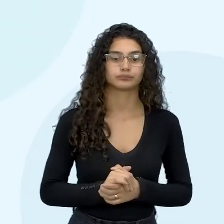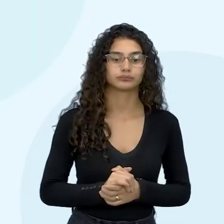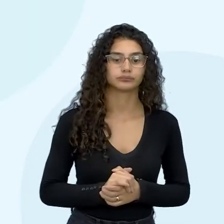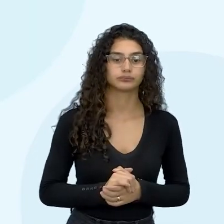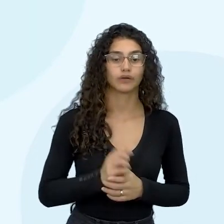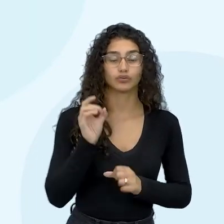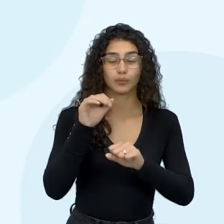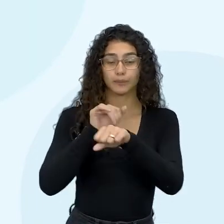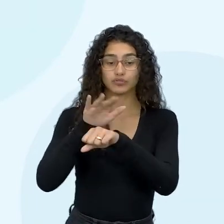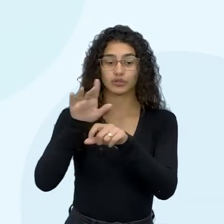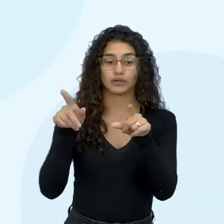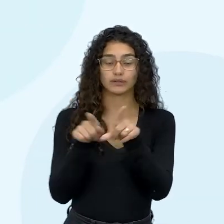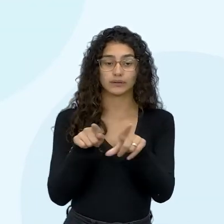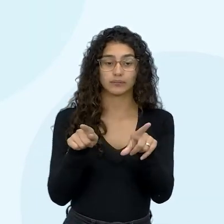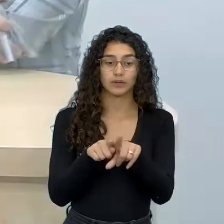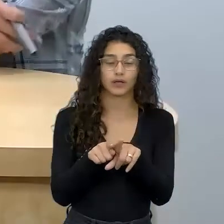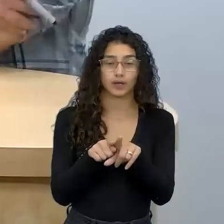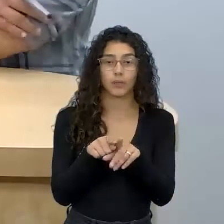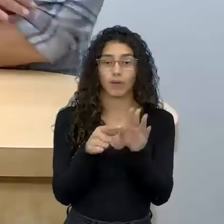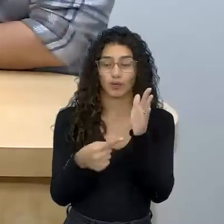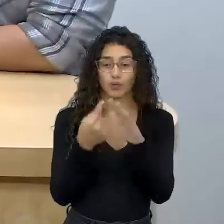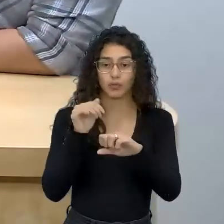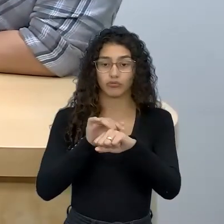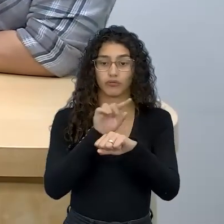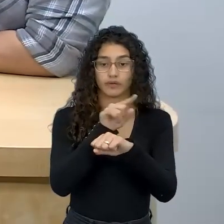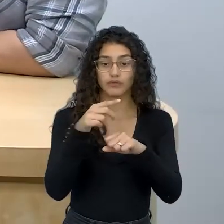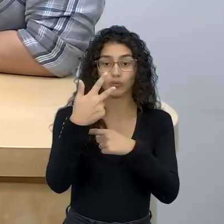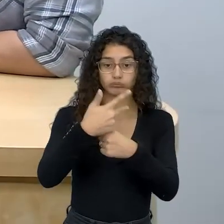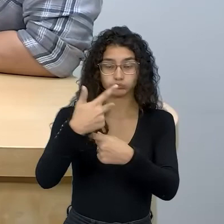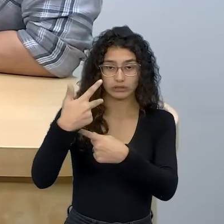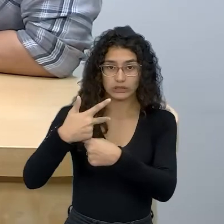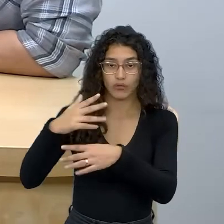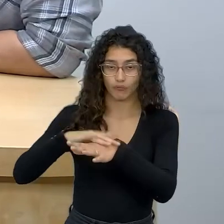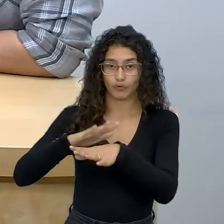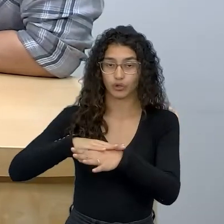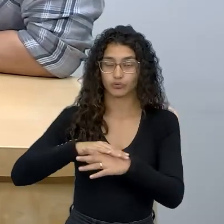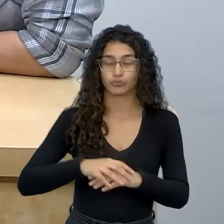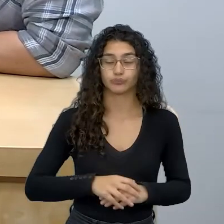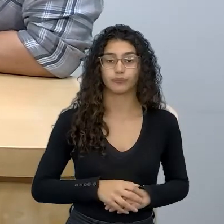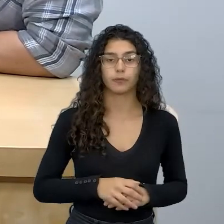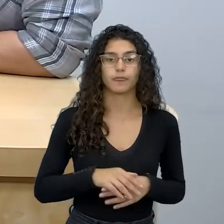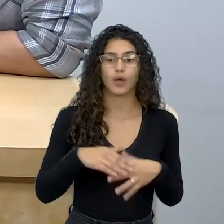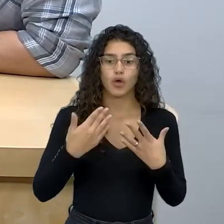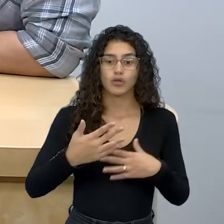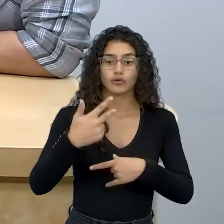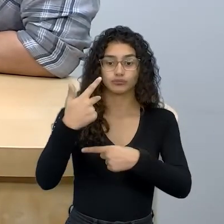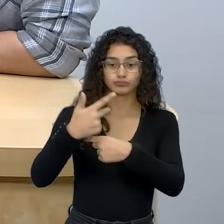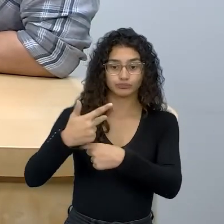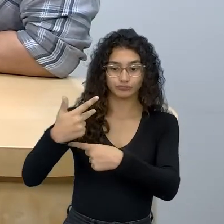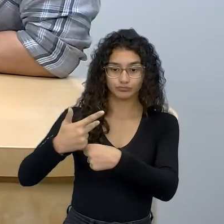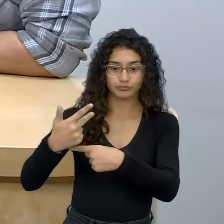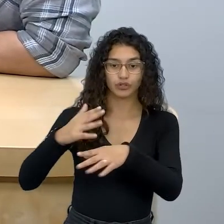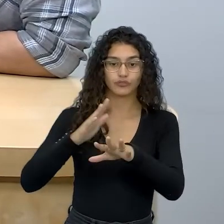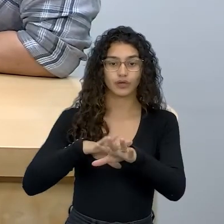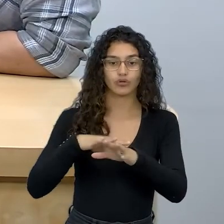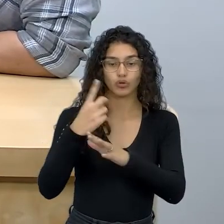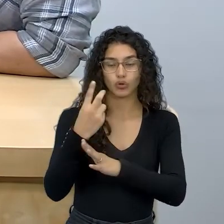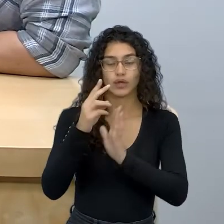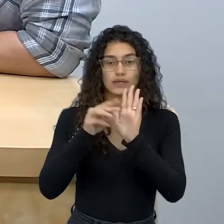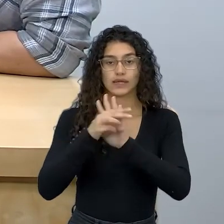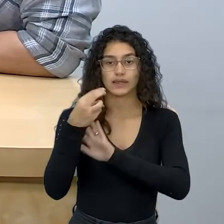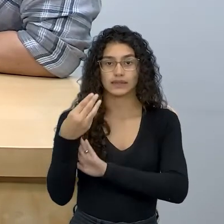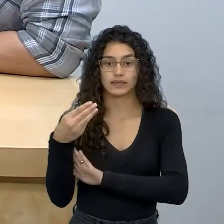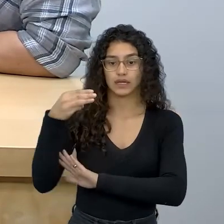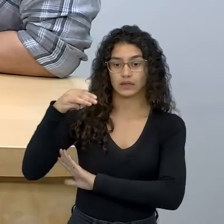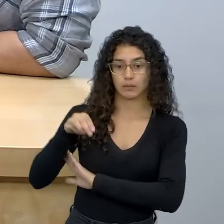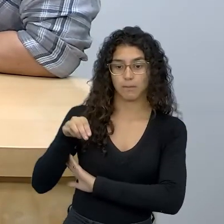só uma dica para vocês também, mais uma dica para vocês que vão gravar o vídeo, tá? Quando vocês forem gravar o seu vídeo, de 2 a 3